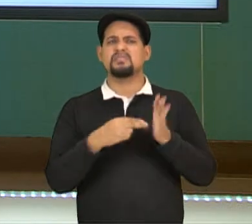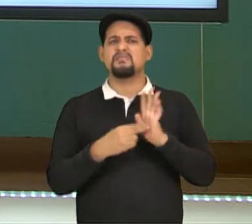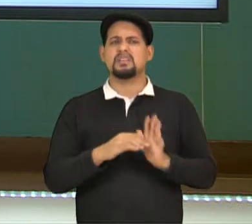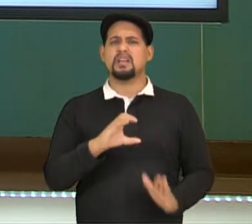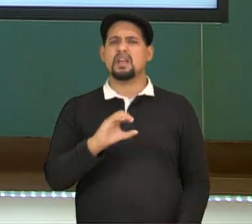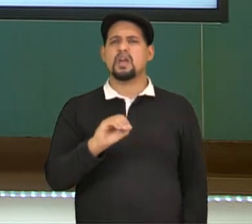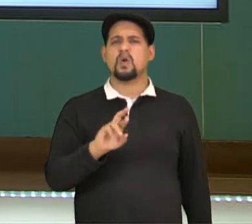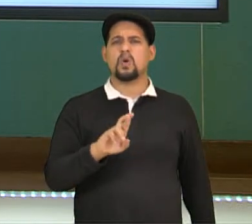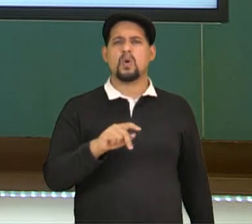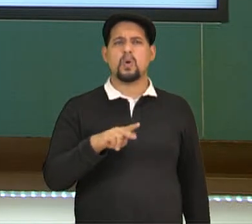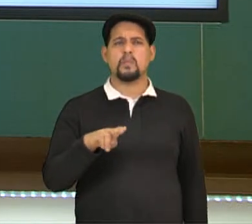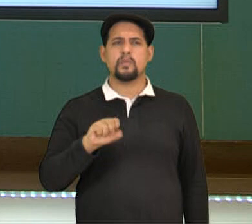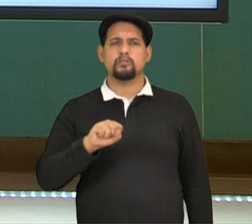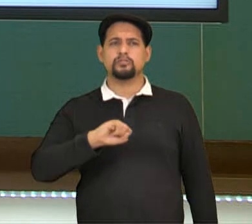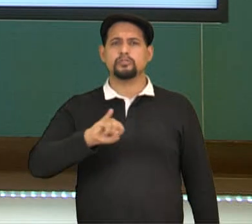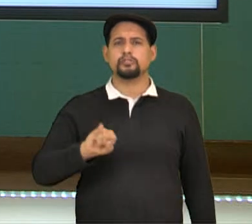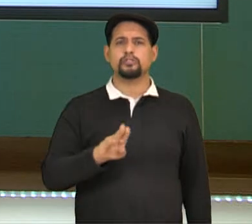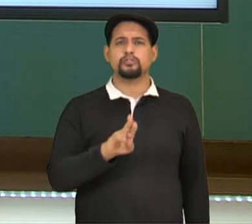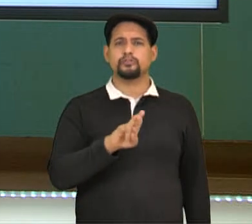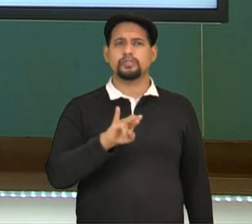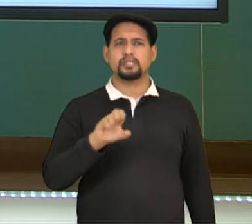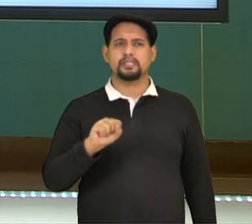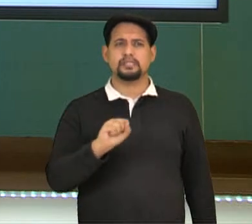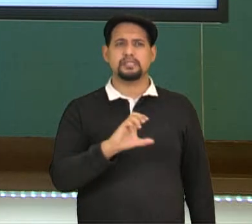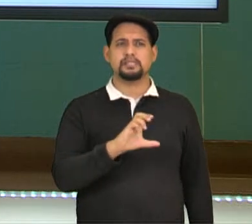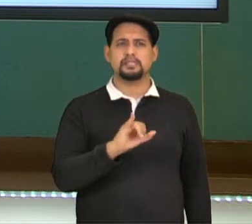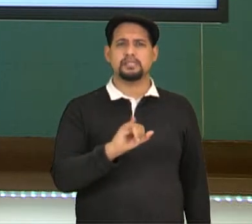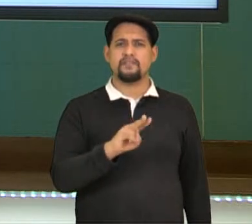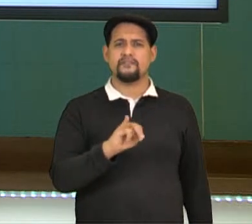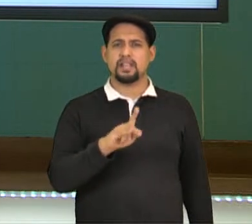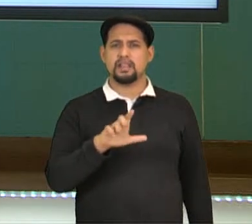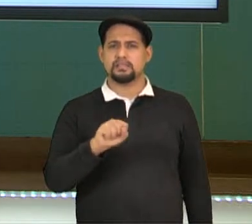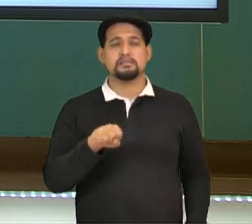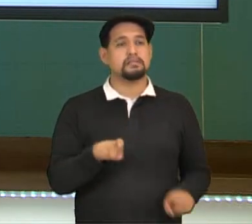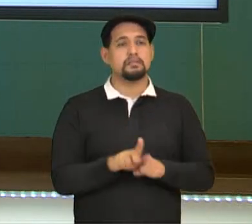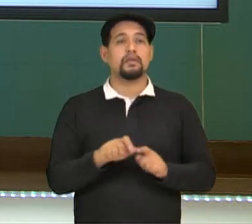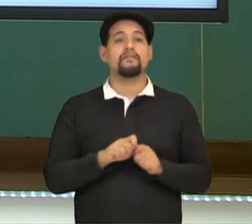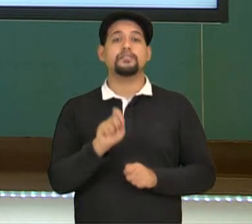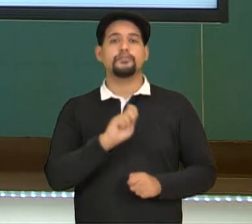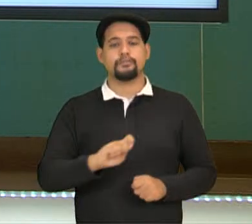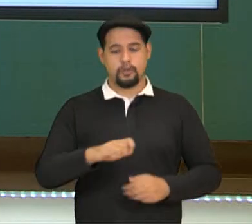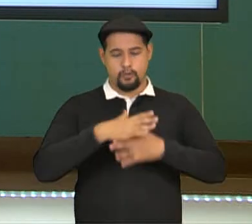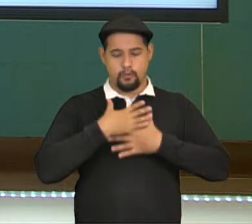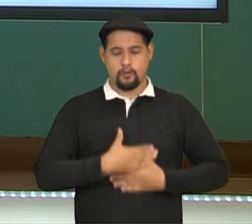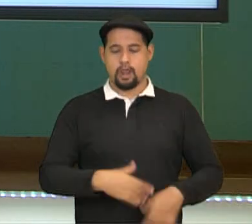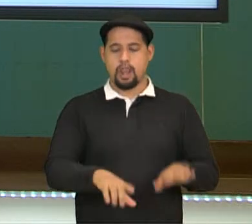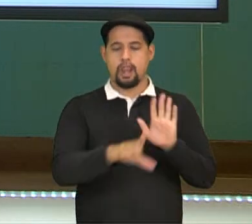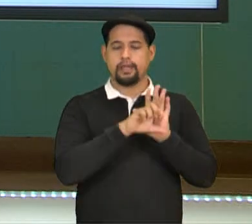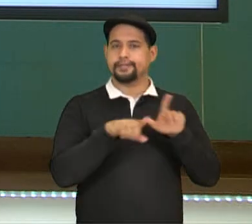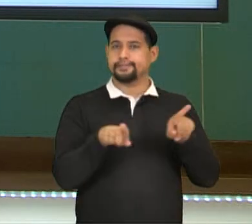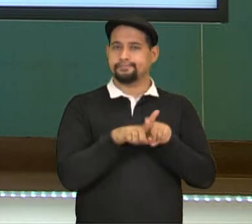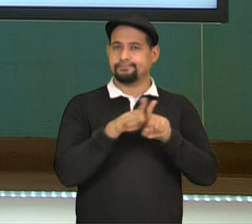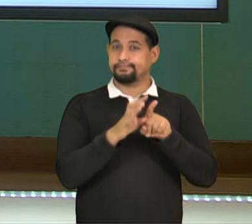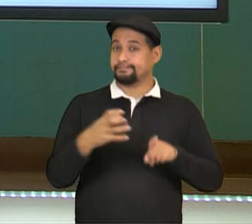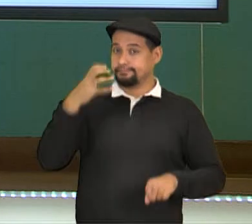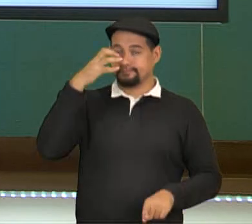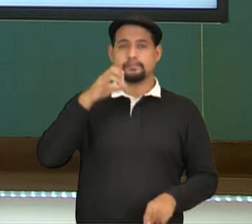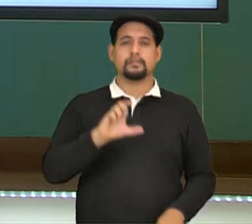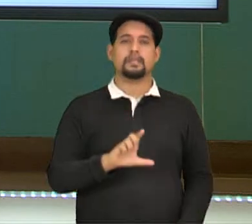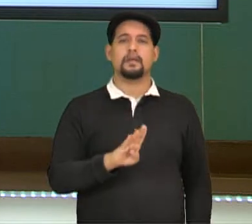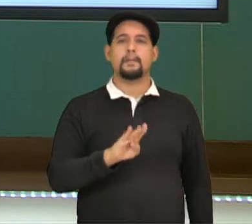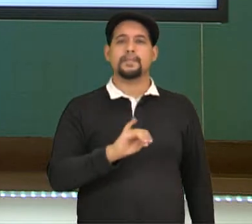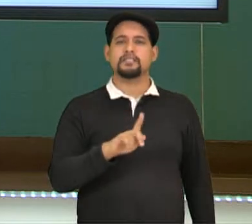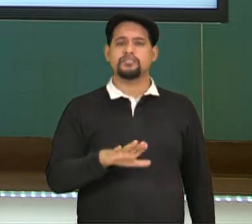isso, pessoal? Justiniano ele vai se utilizar das leis romanas para fazer um próprio corpo de leis para o Império Bizantino, que vai